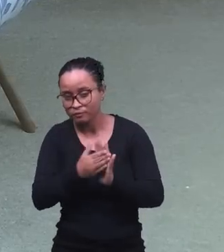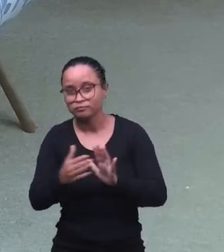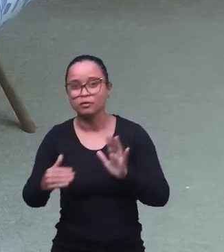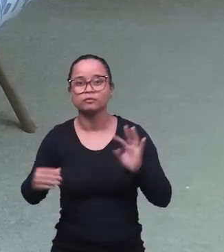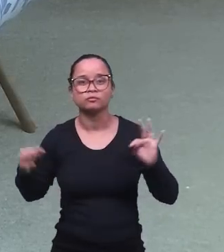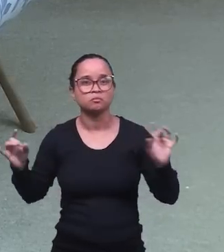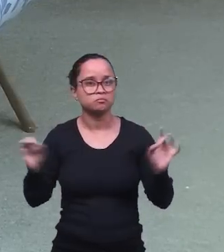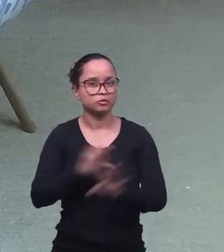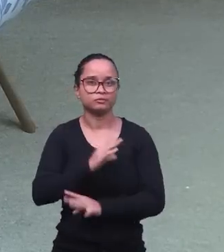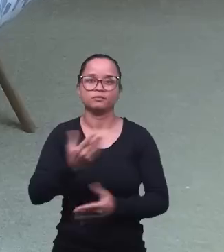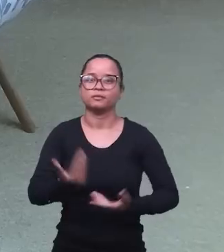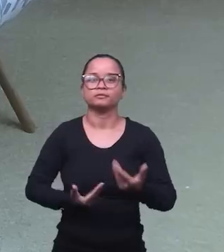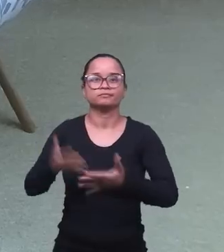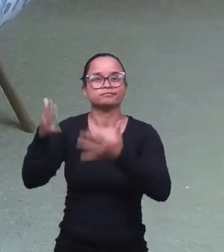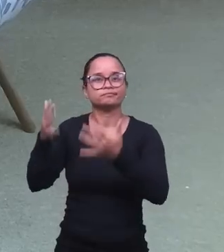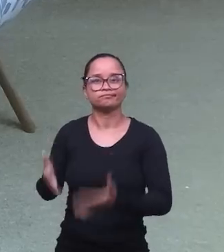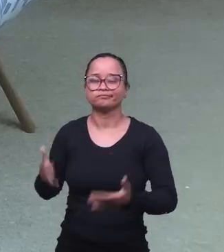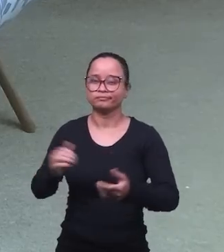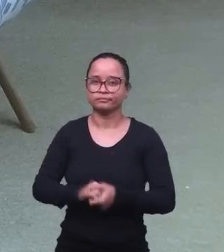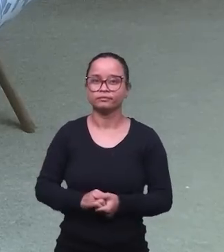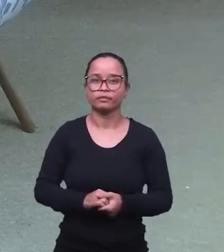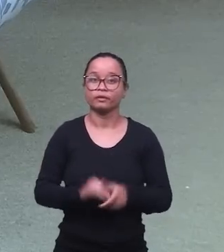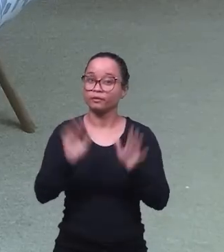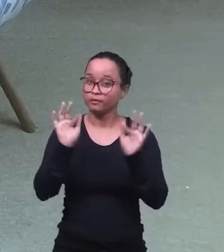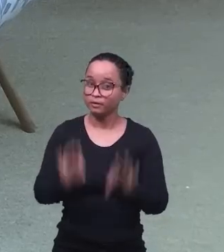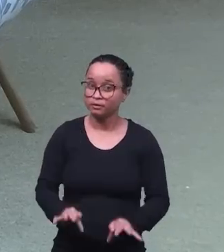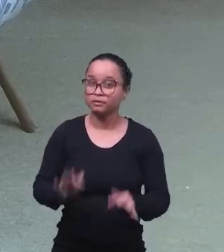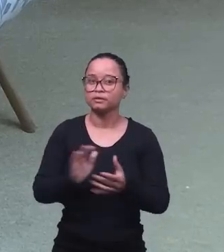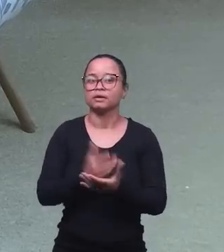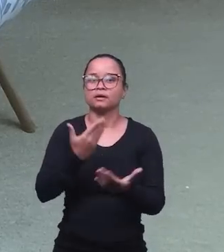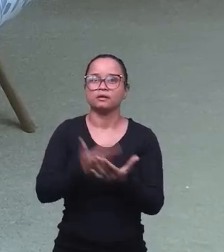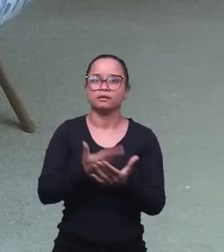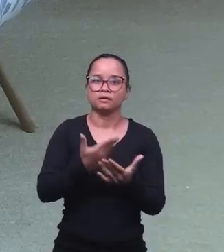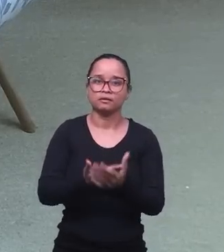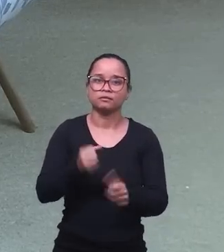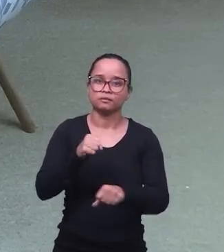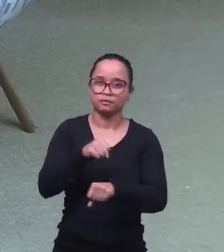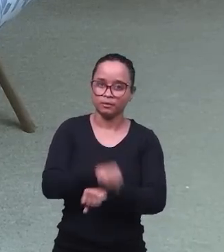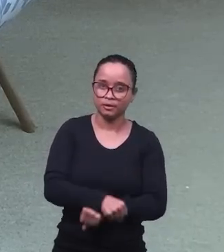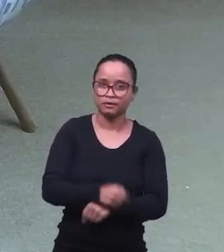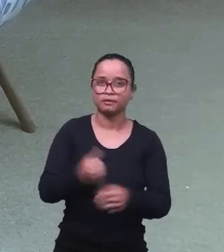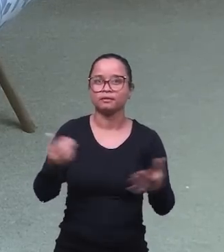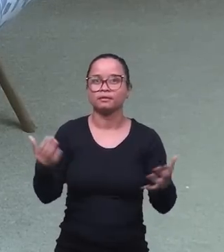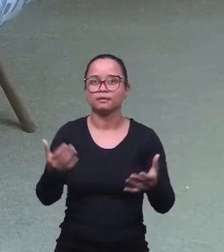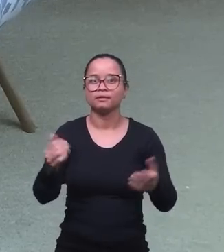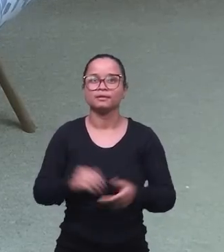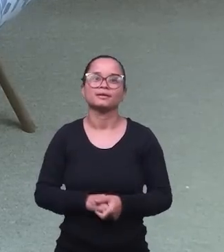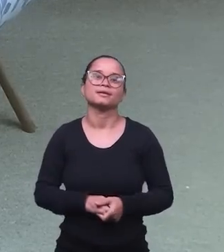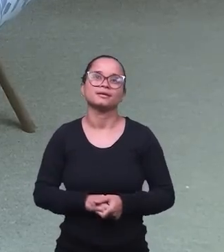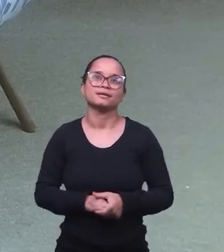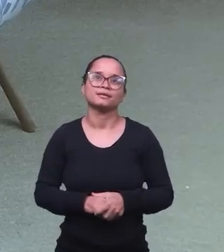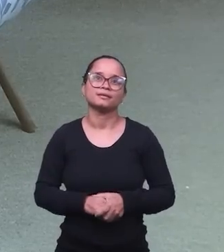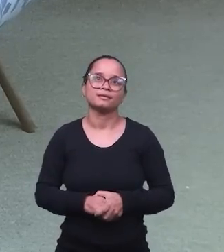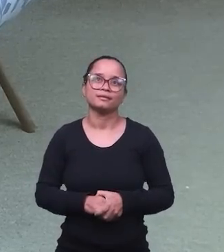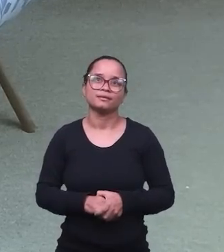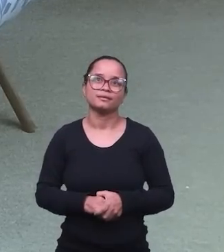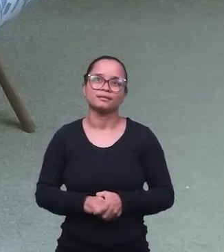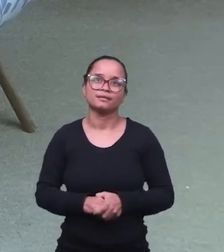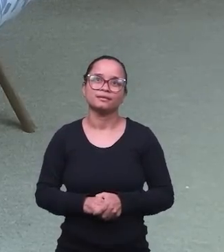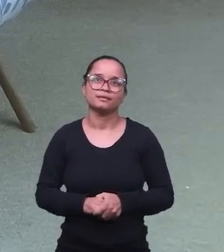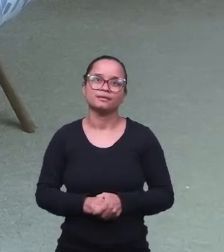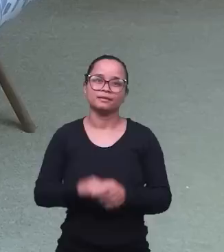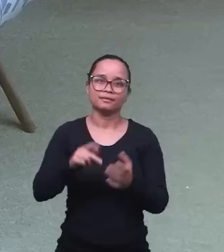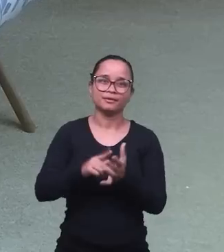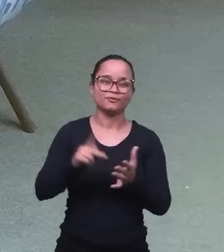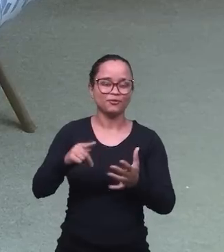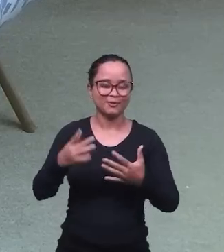igreja. Muito bom. Meus irmãos, terminamos então essa aula de seminário agora, né? Podemos ter um intervalo para o café. Na verdade,